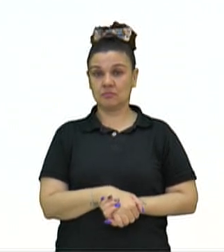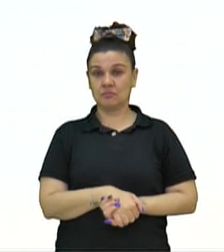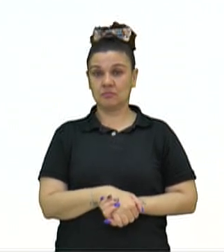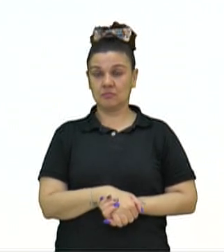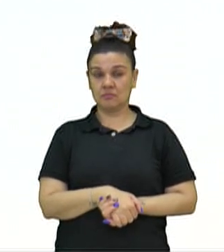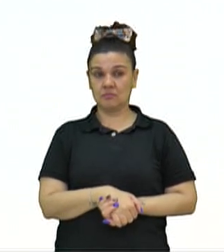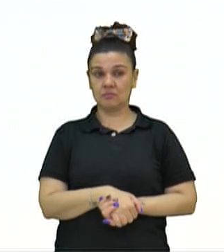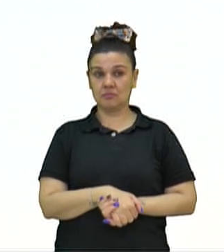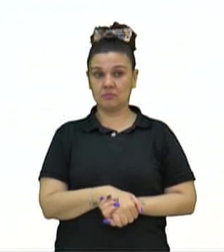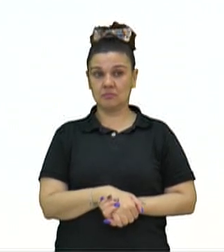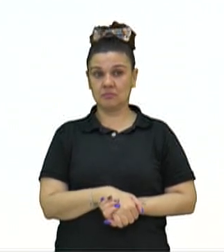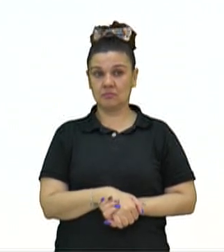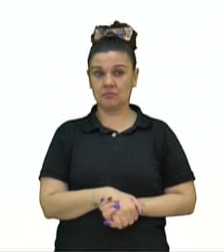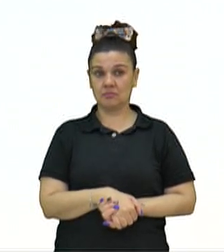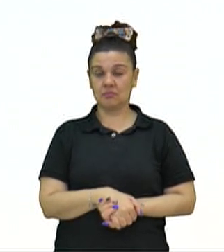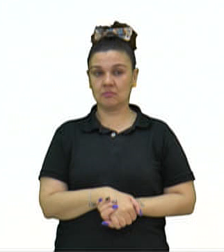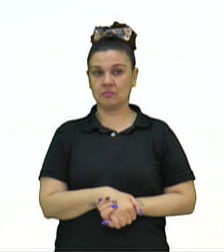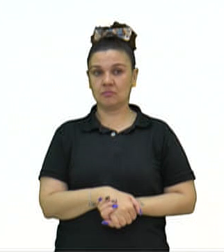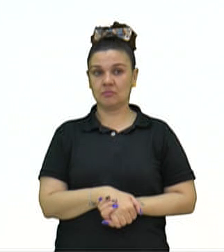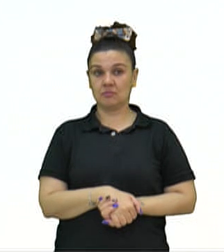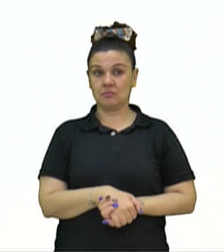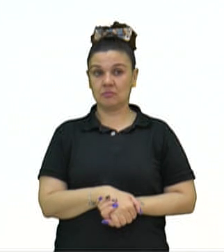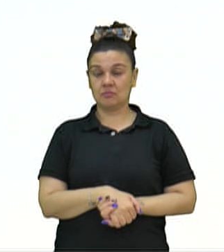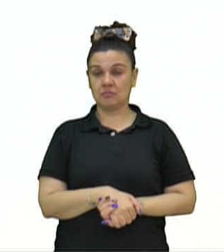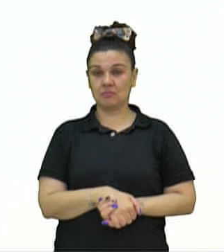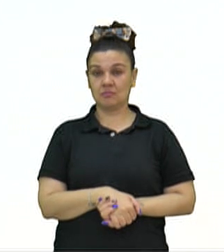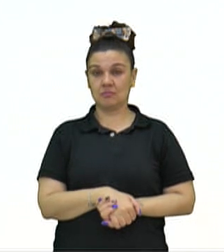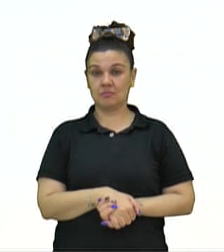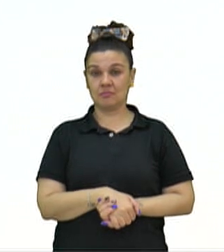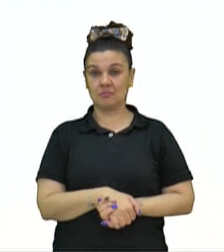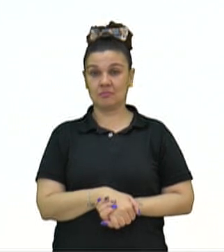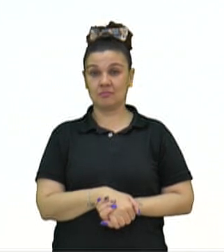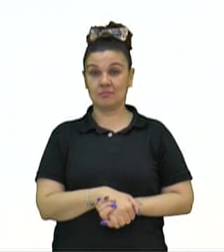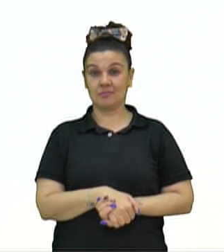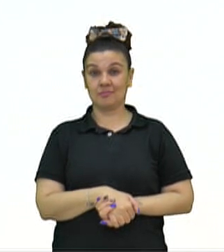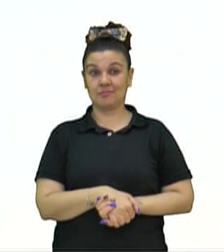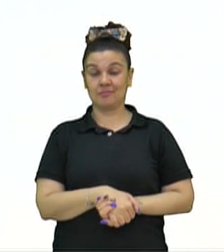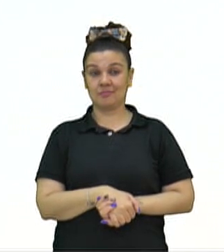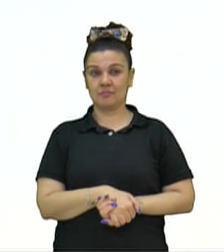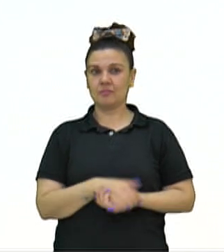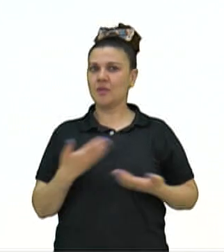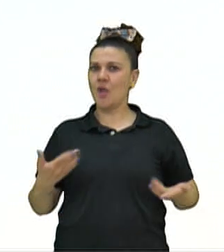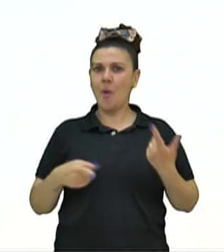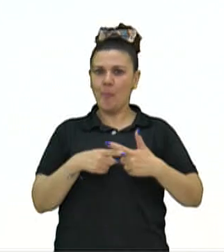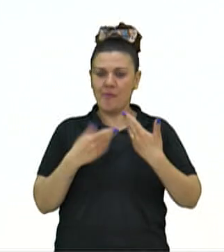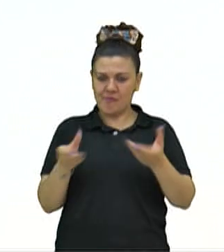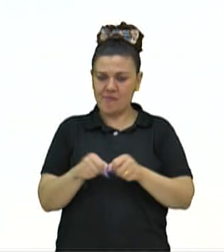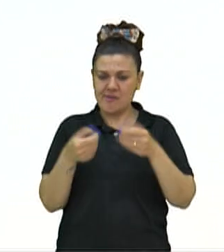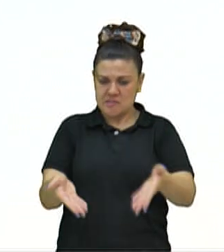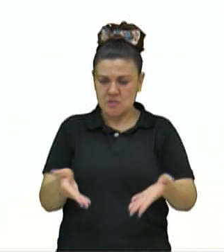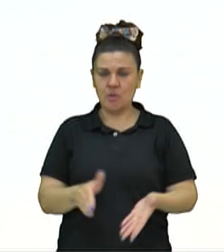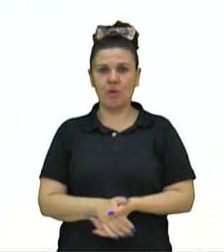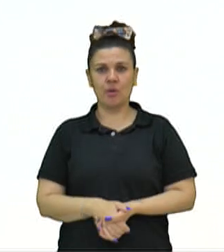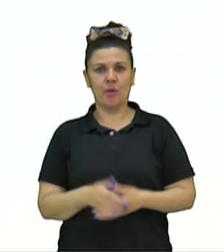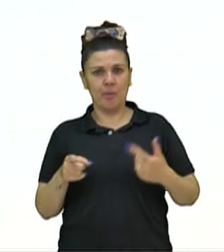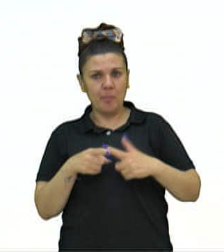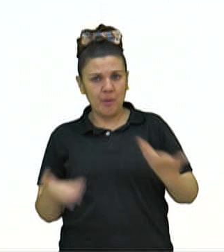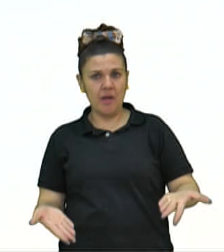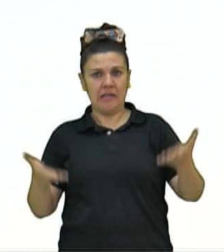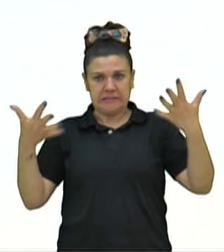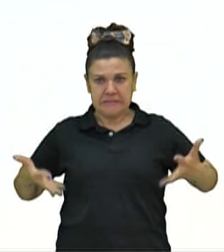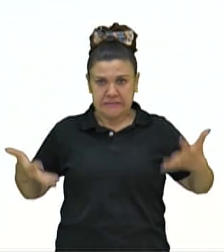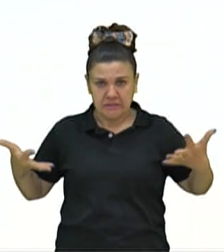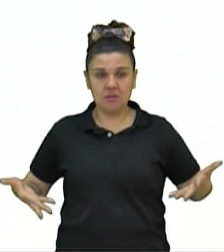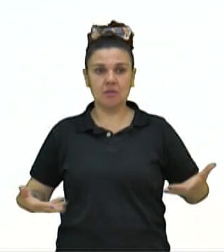destroy everything and see? I can't help it. I'm a slave to my passions. por que que você faz isso, Garfield? Né? Ele conversando